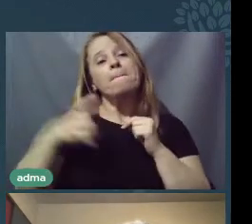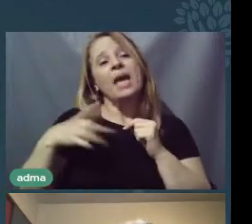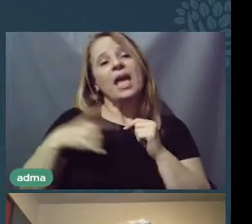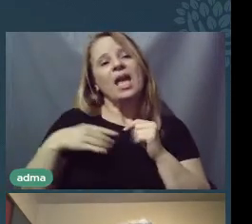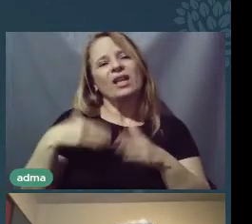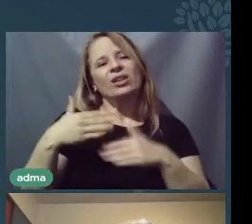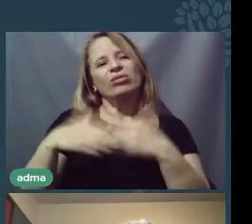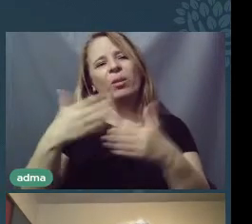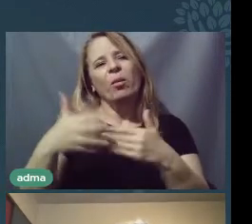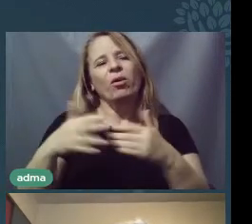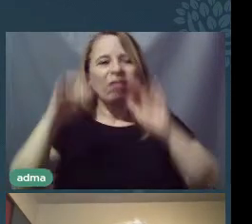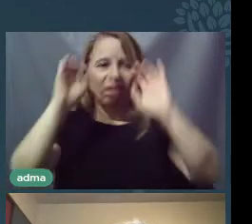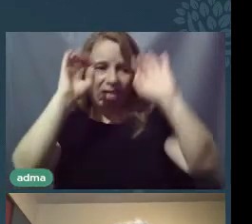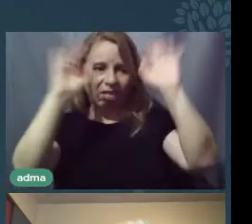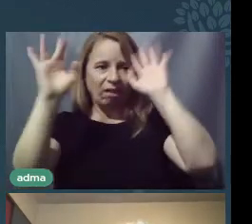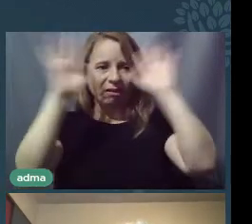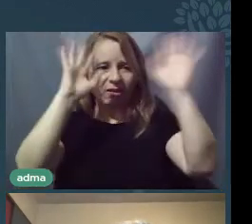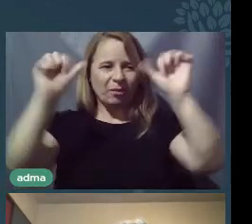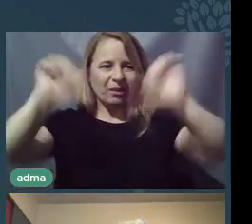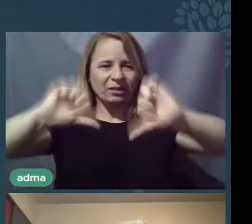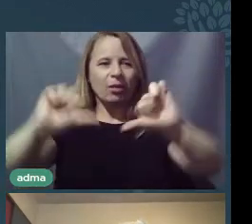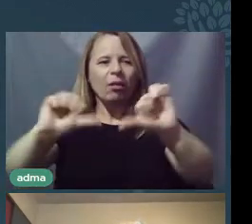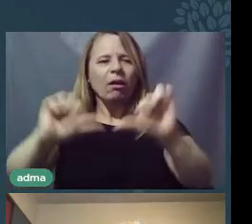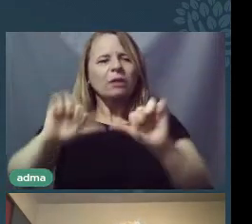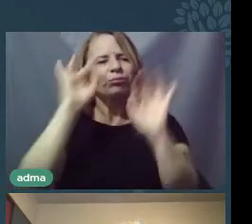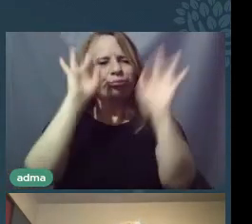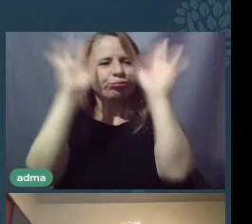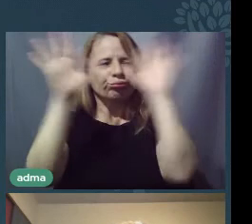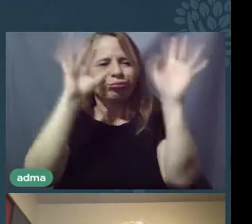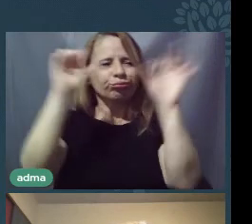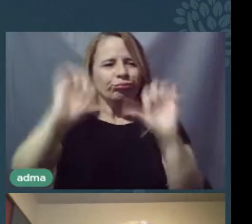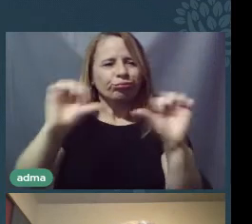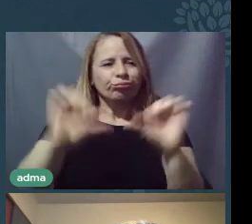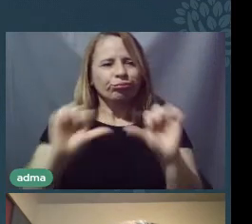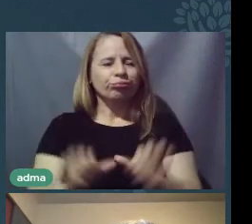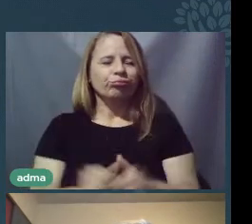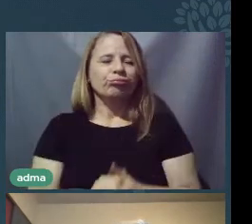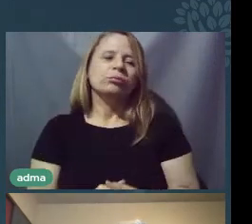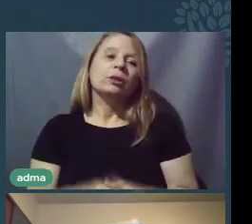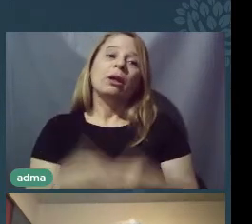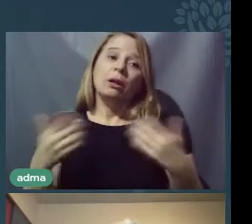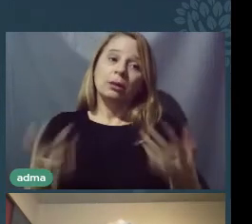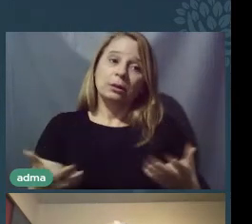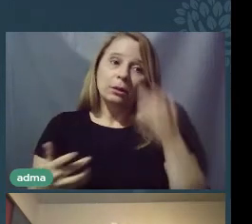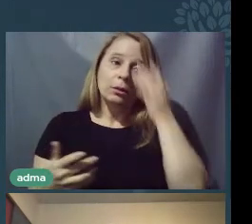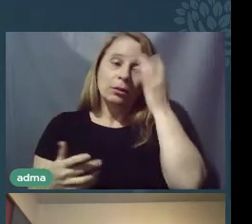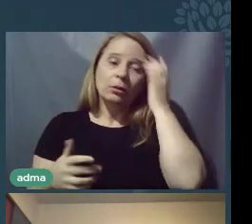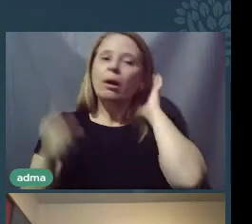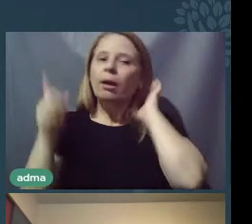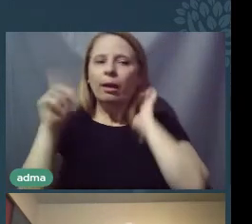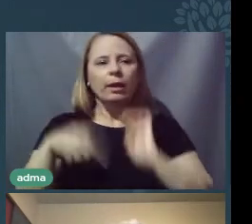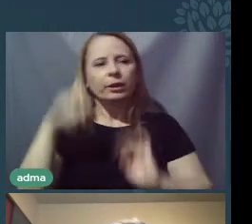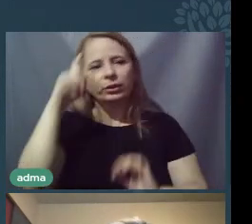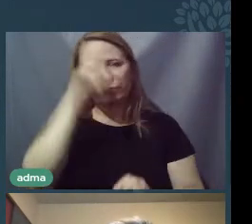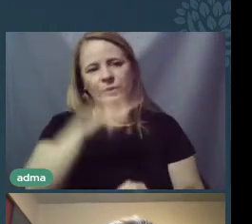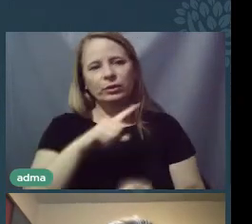na fantasia do que na realidade, e, como eu disse, de uma certa forma, estigma diante dos colegas.